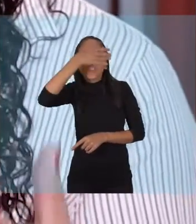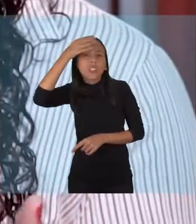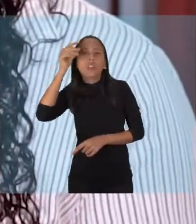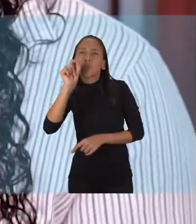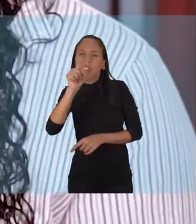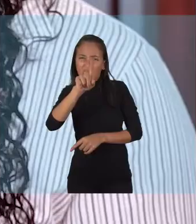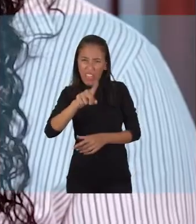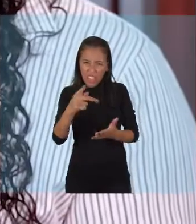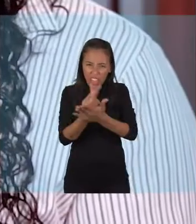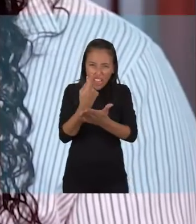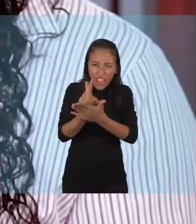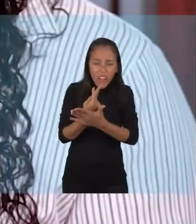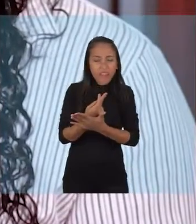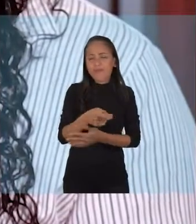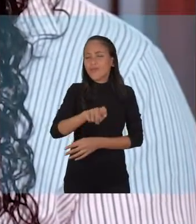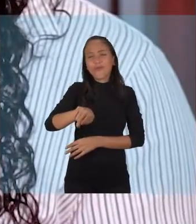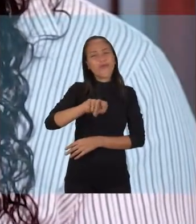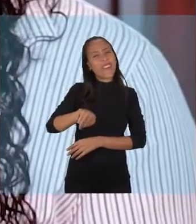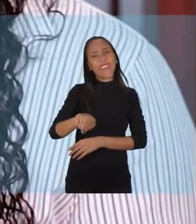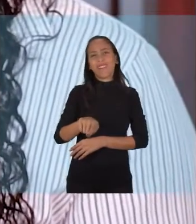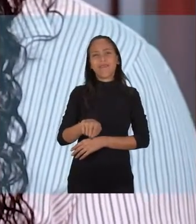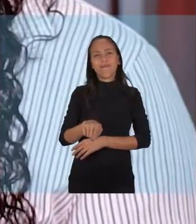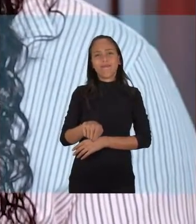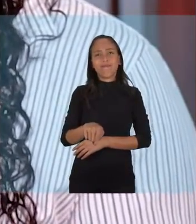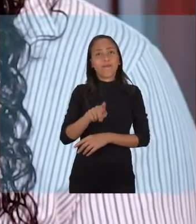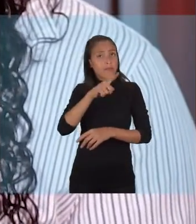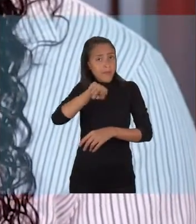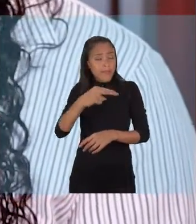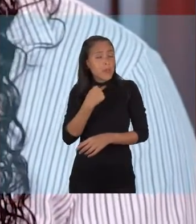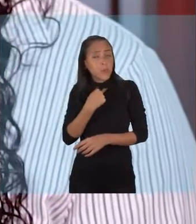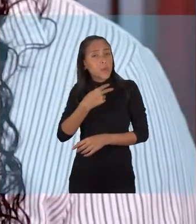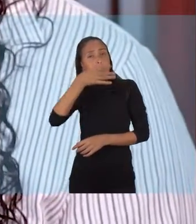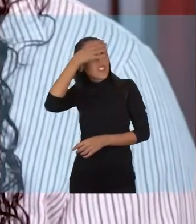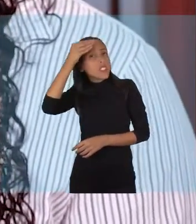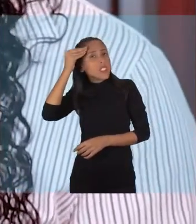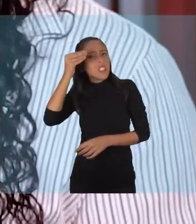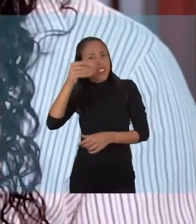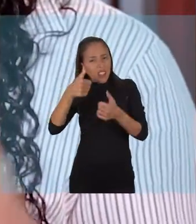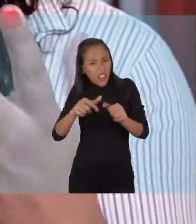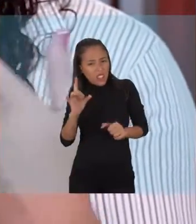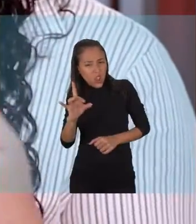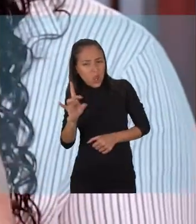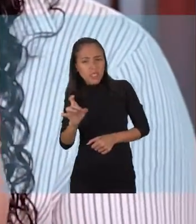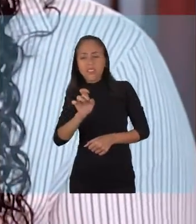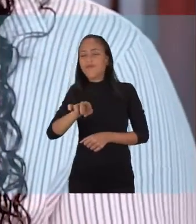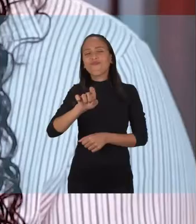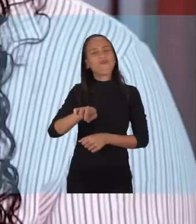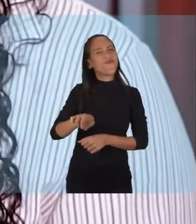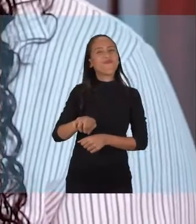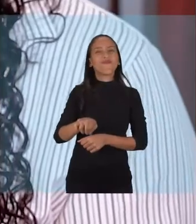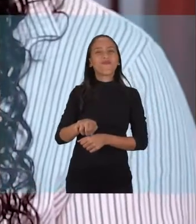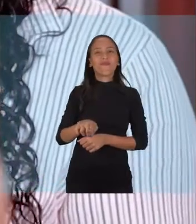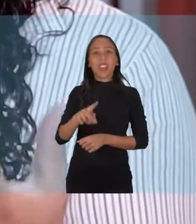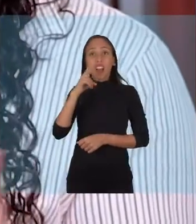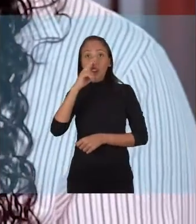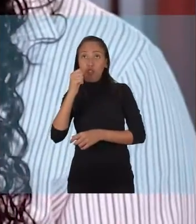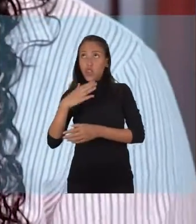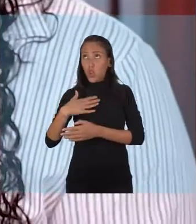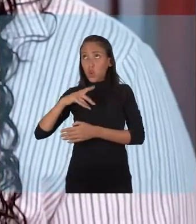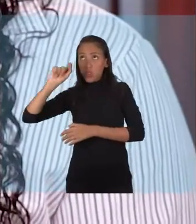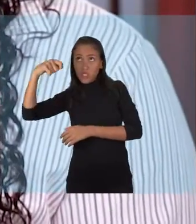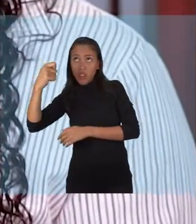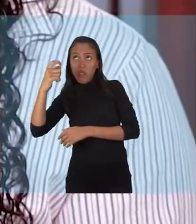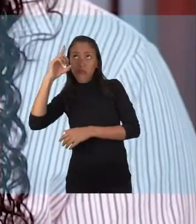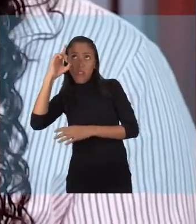dessa força, que essas pessoas não esqueçam que elas não estão sozinhas, que essa força que eu vou chamar de Deus, de